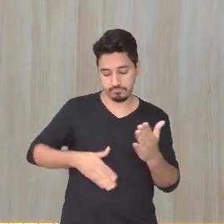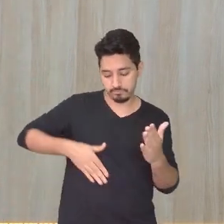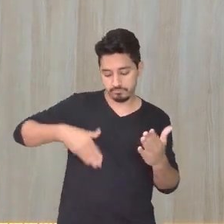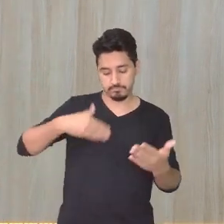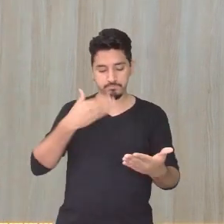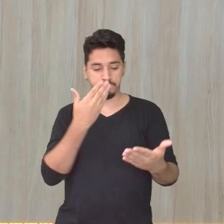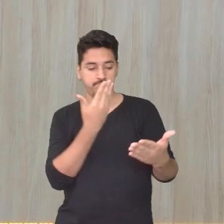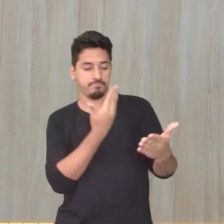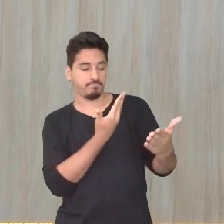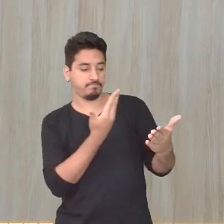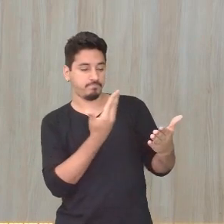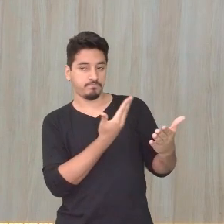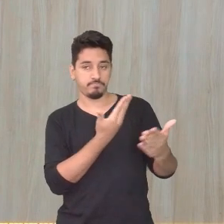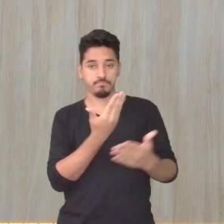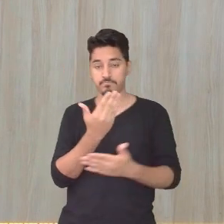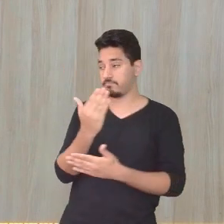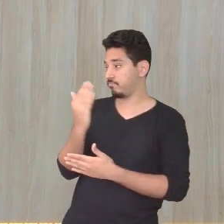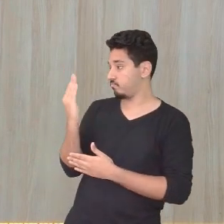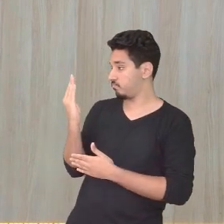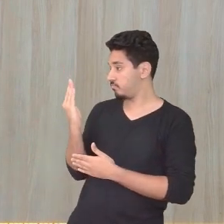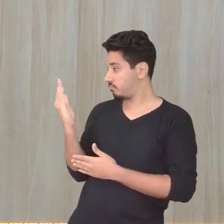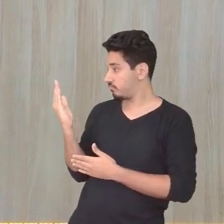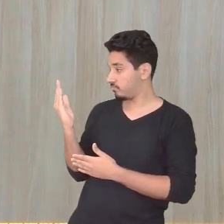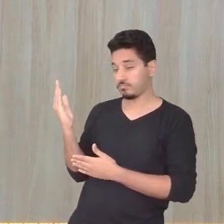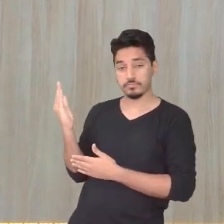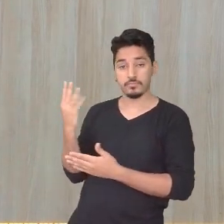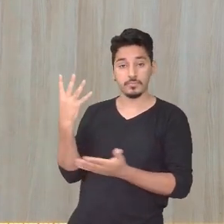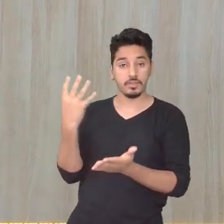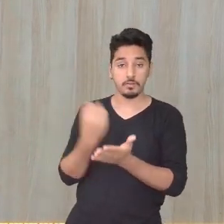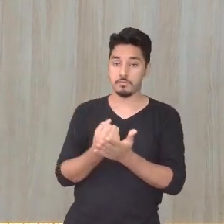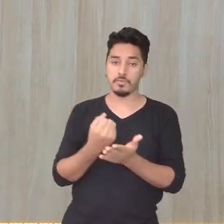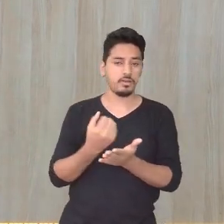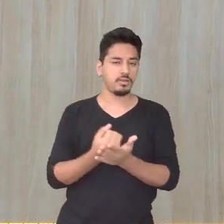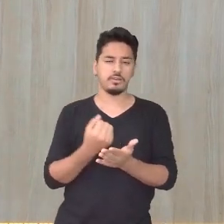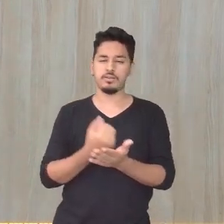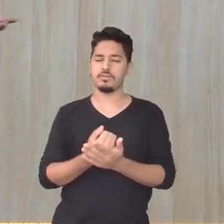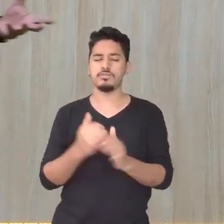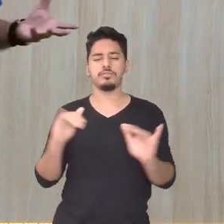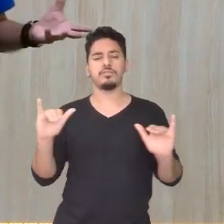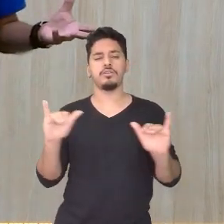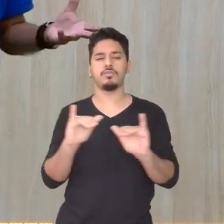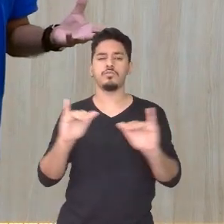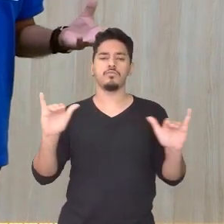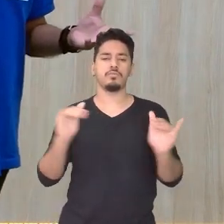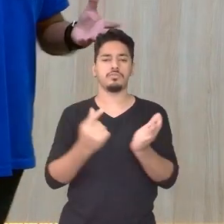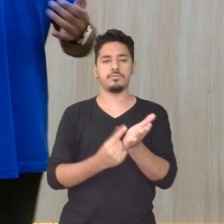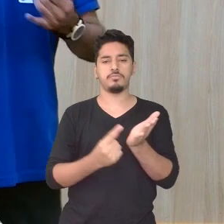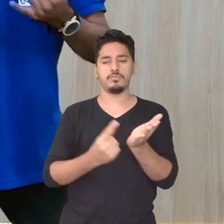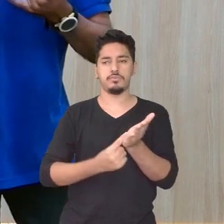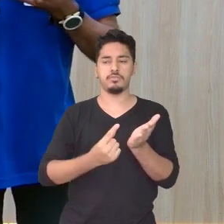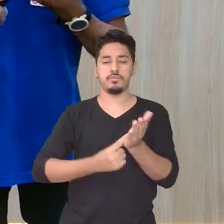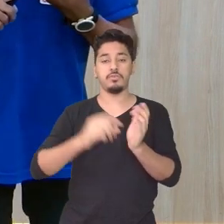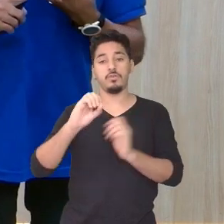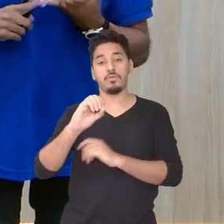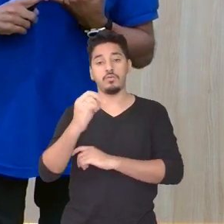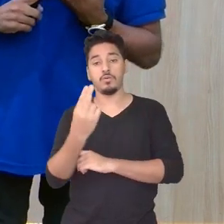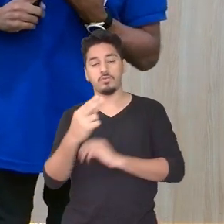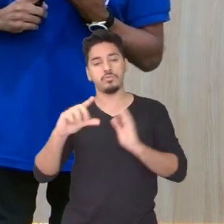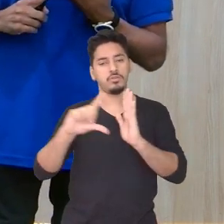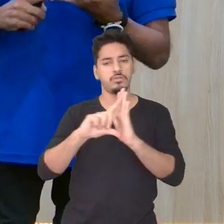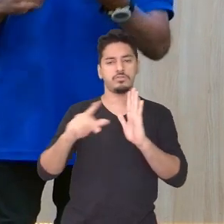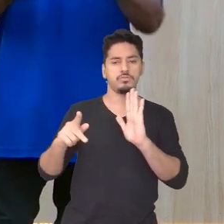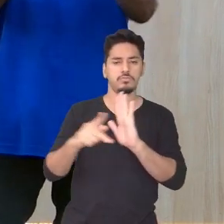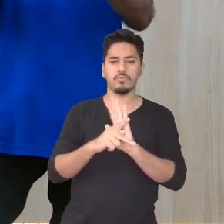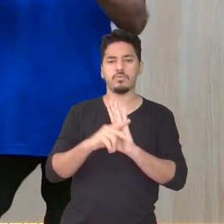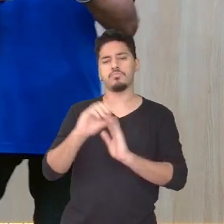e aponta o QR Code aqui, ó, e baixa tranquilamente aí esse aplicativo. Ou tu vai na tua lojinha do Play